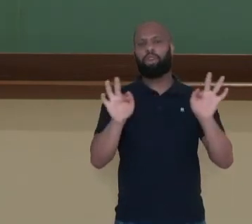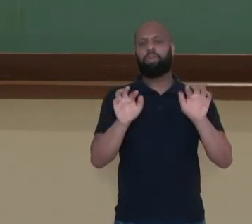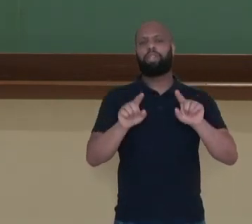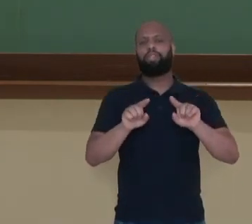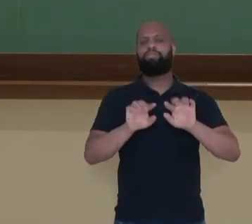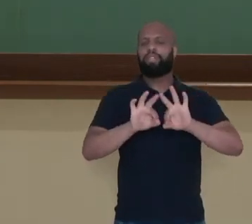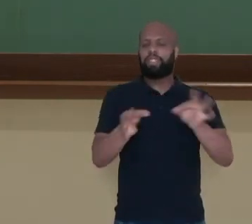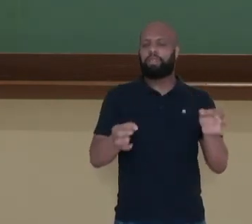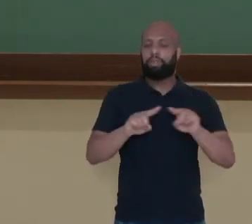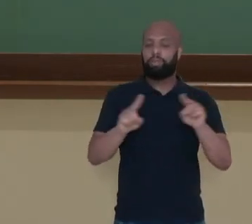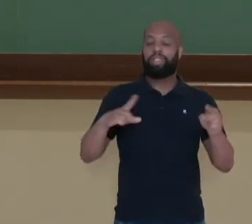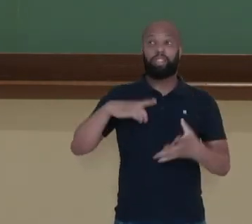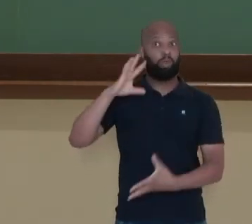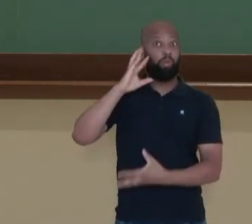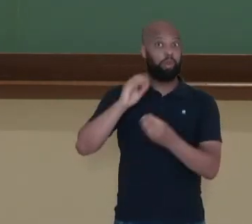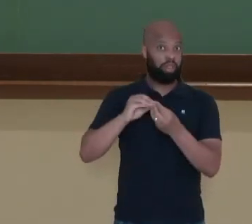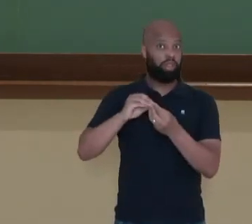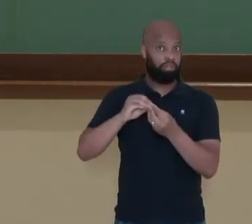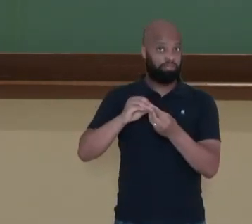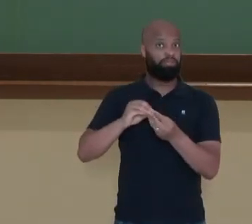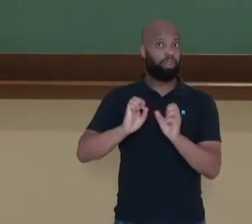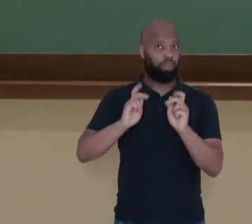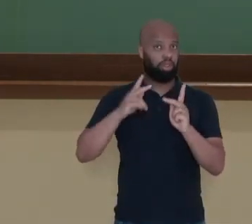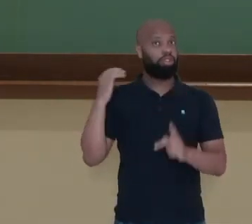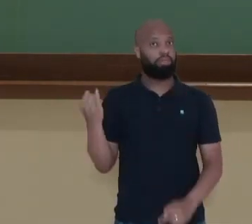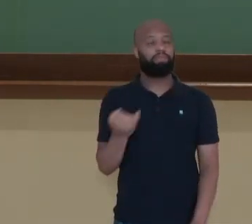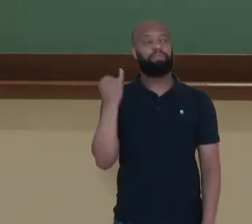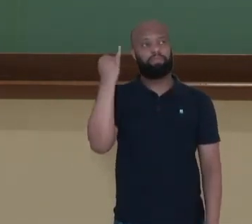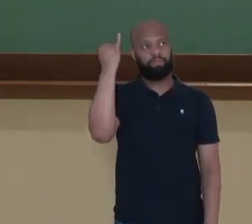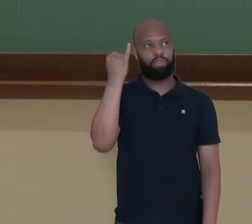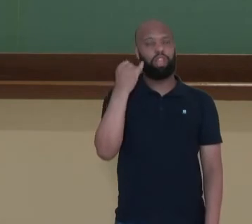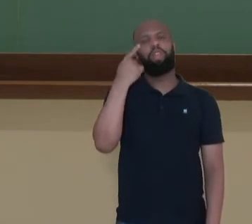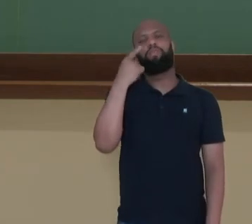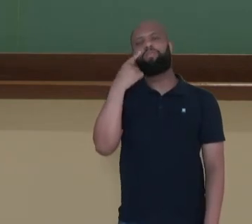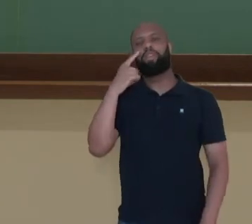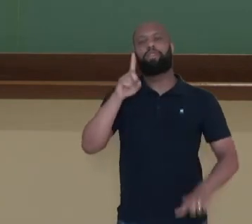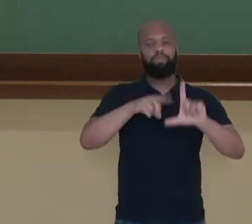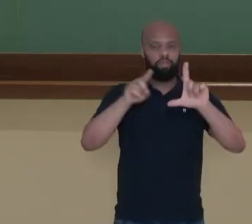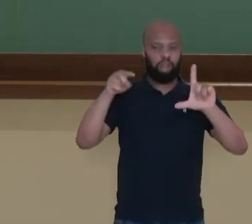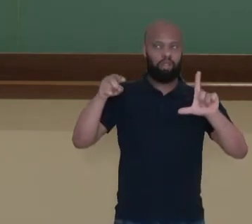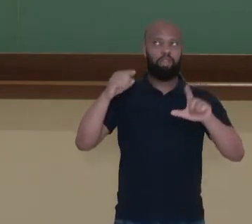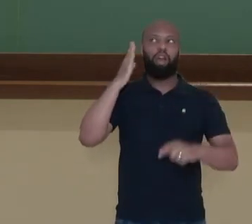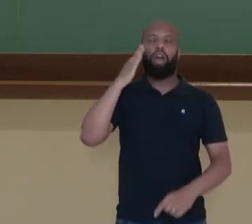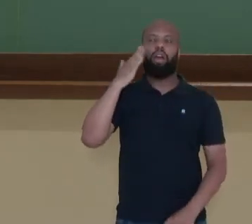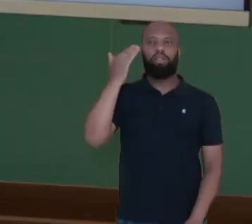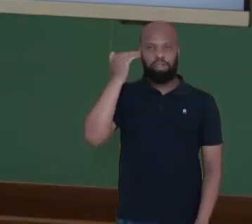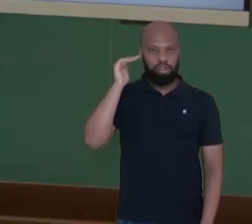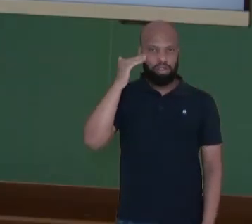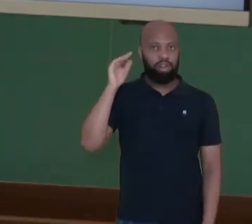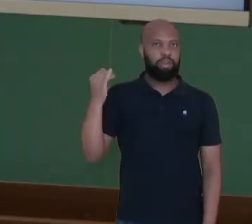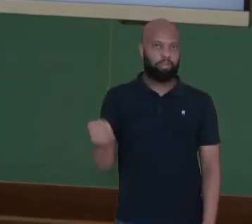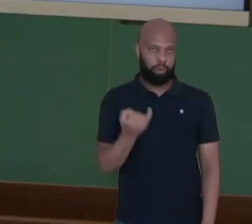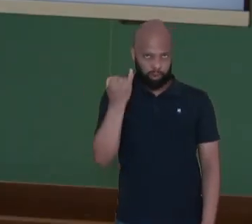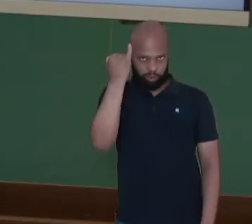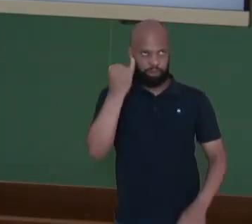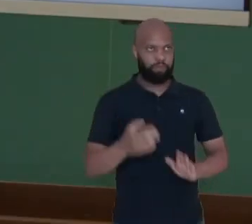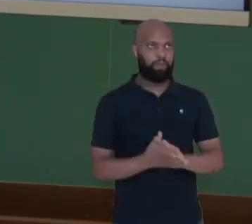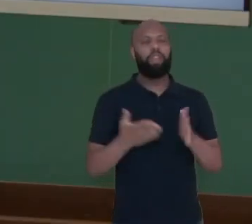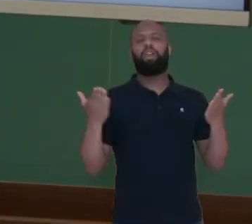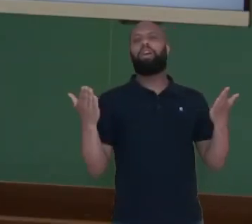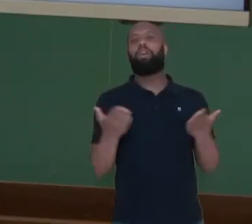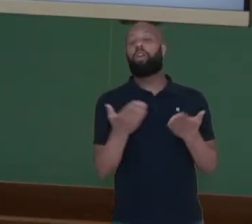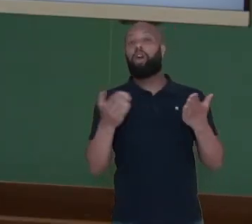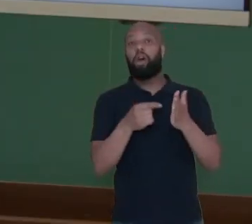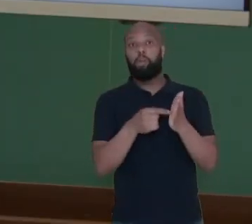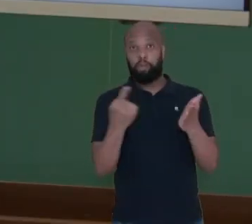toda uma interpretação por trás dela. É importante isso, né? Interpretar gráfico vale a pena. Vamos lá. Então, primeira coisa,